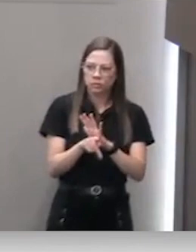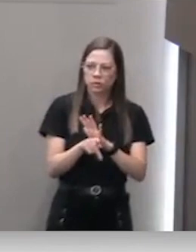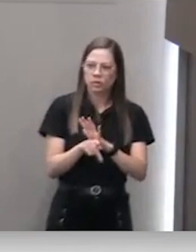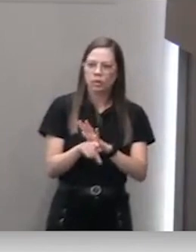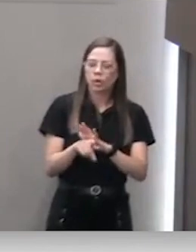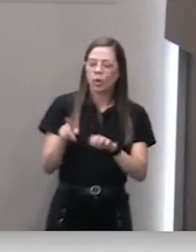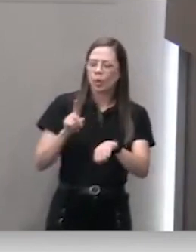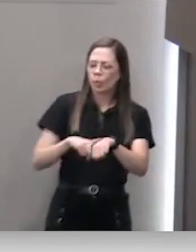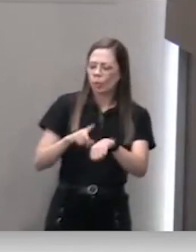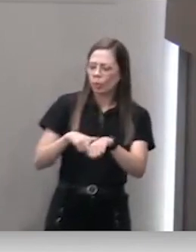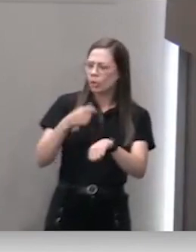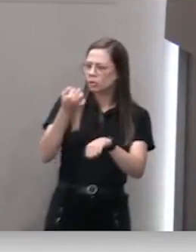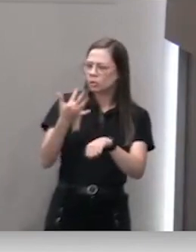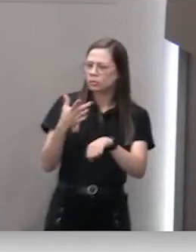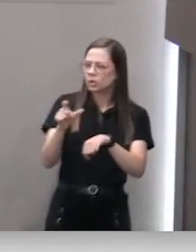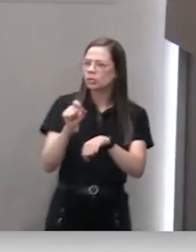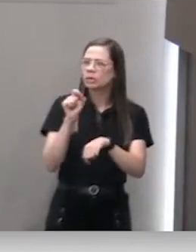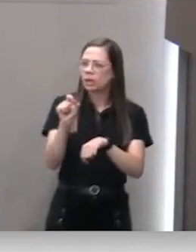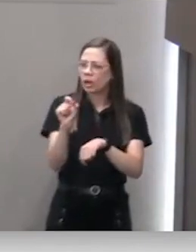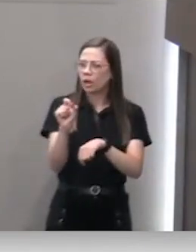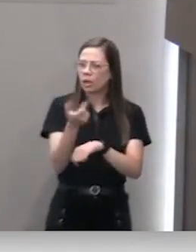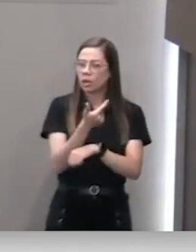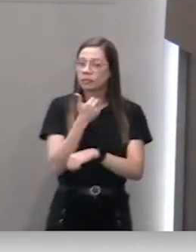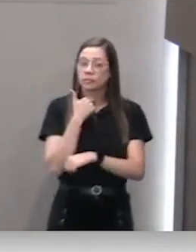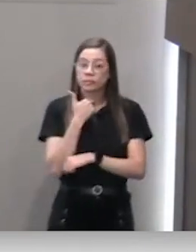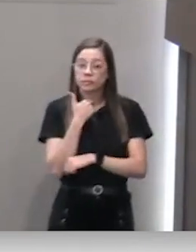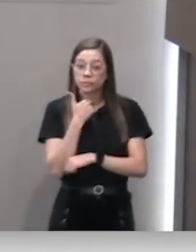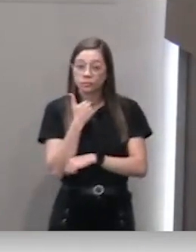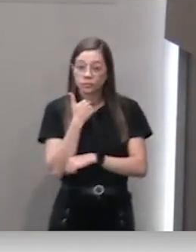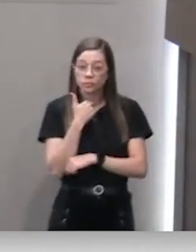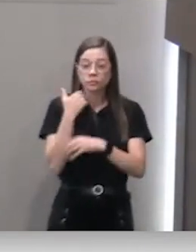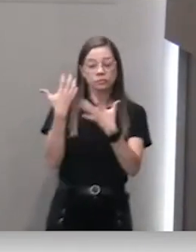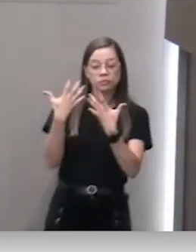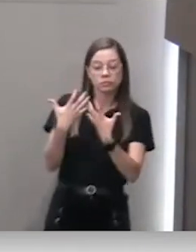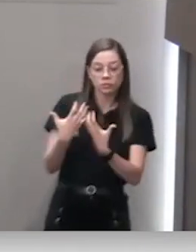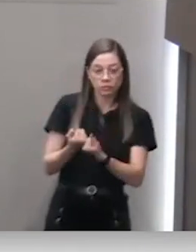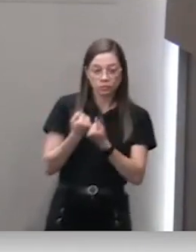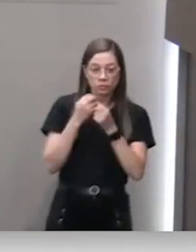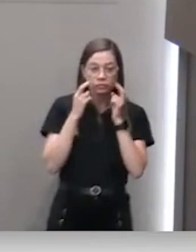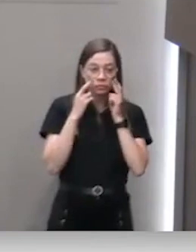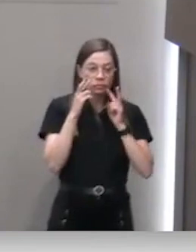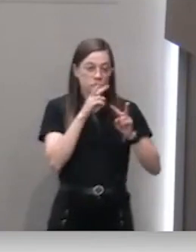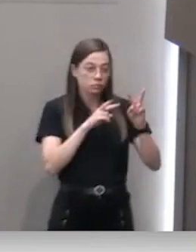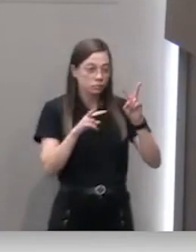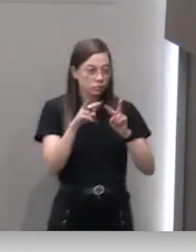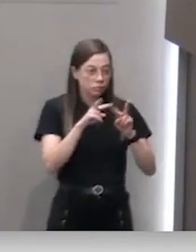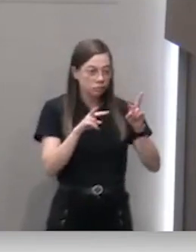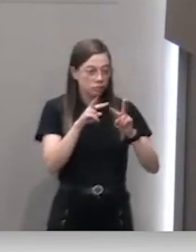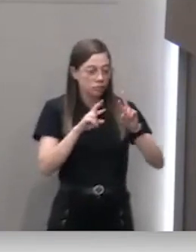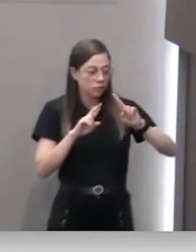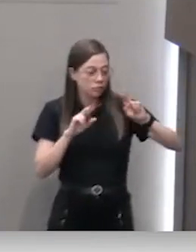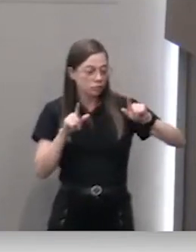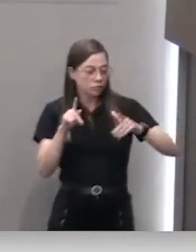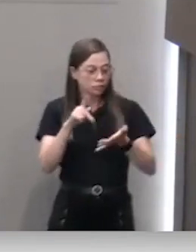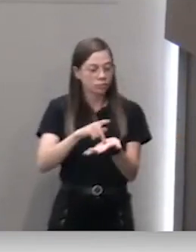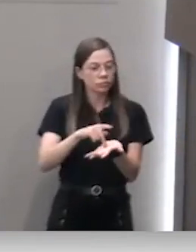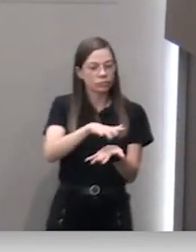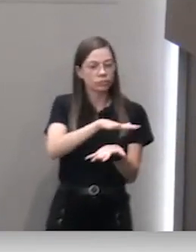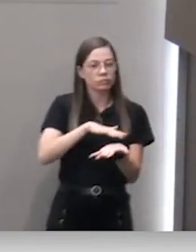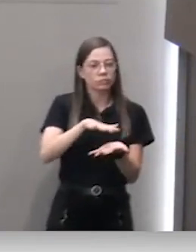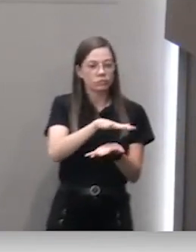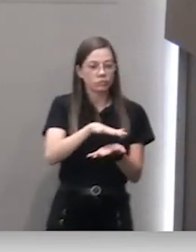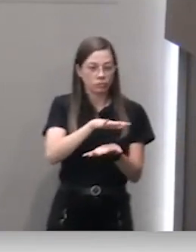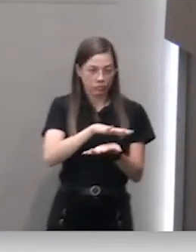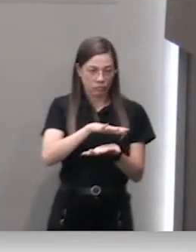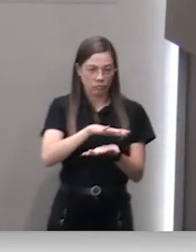momento, diz o seguinte, não se pode acatar a visão dissociada da realidade de que